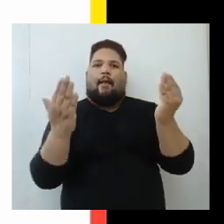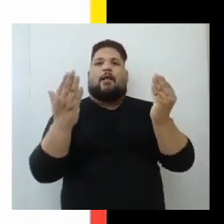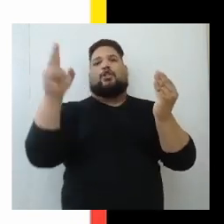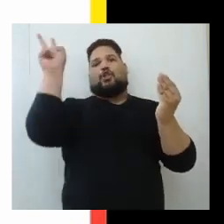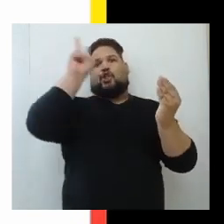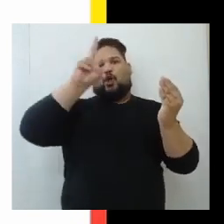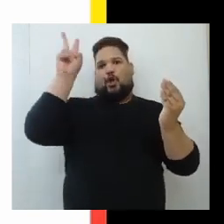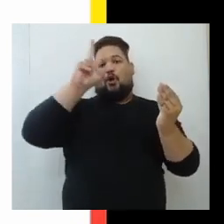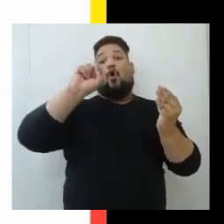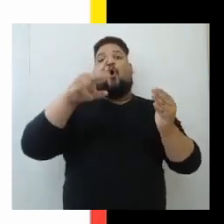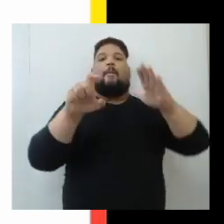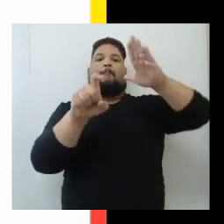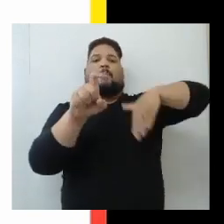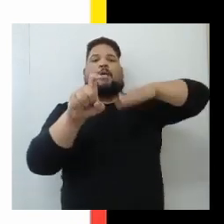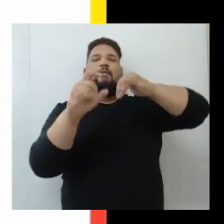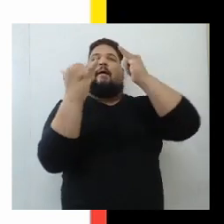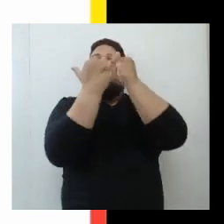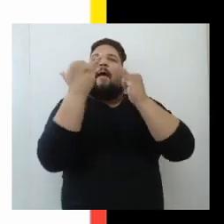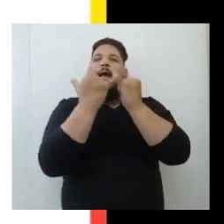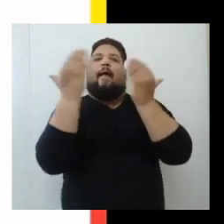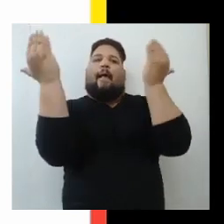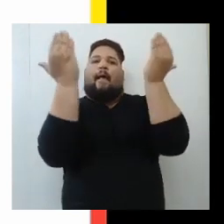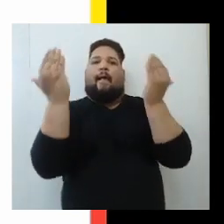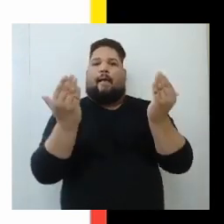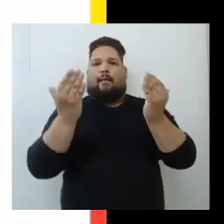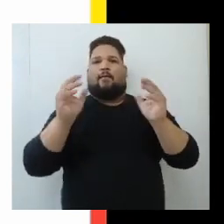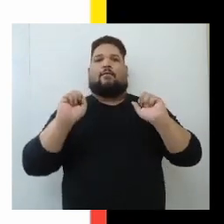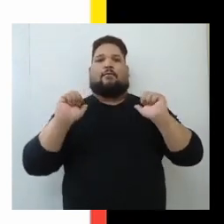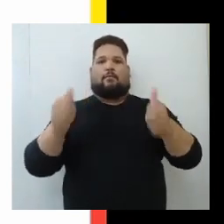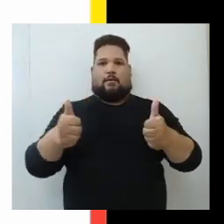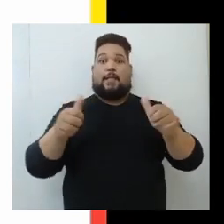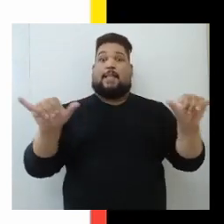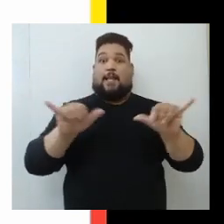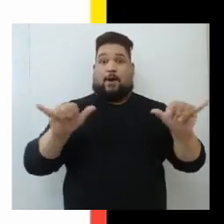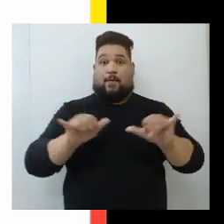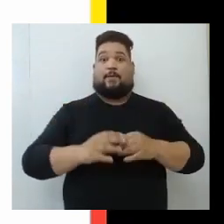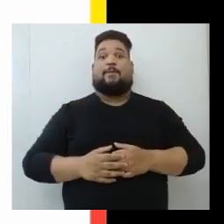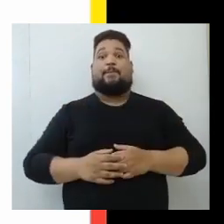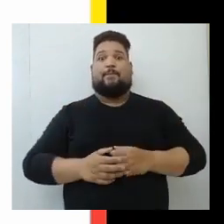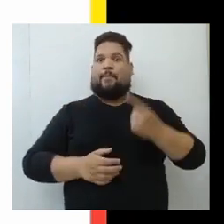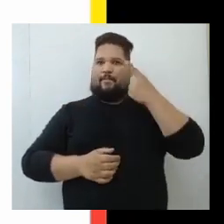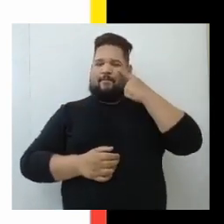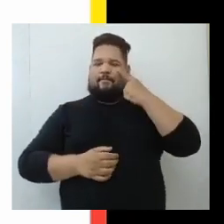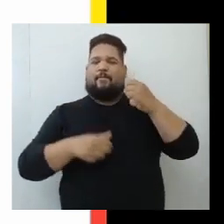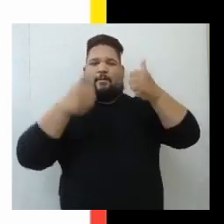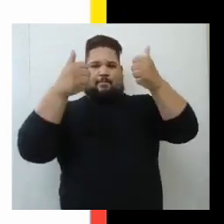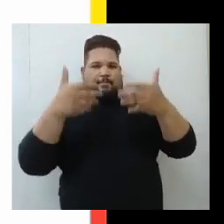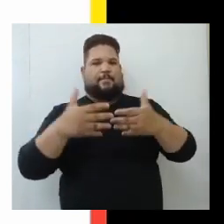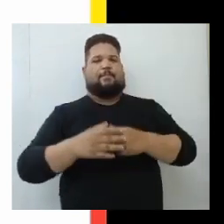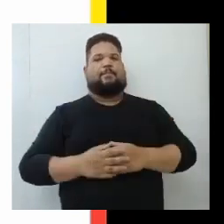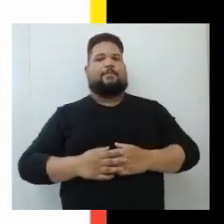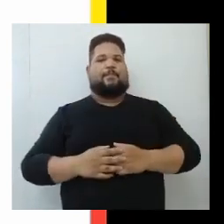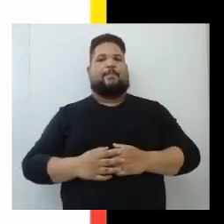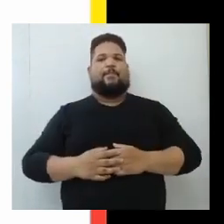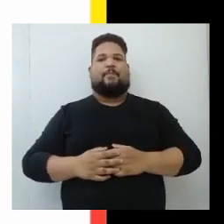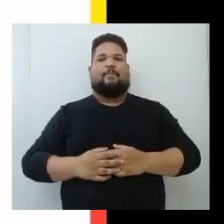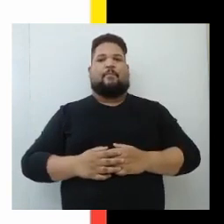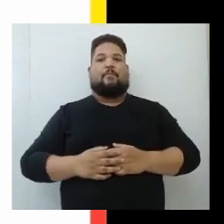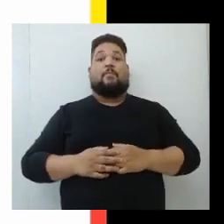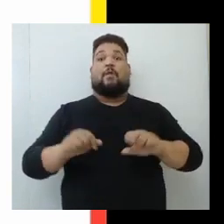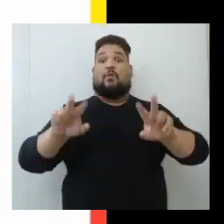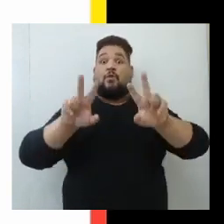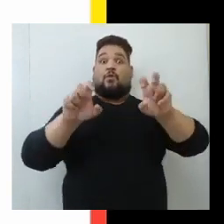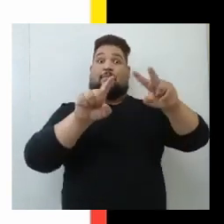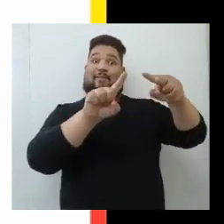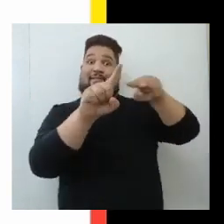histórico ou mitos paralelos. Tranquilão? Então, ó, presta bem atenção. Na perspectiva da ciência,